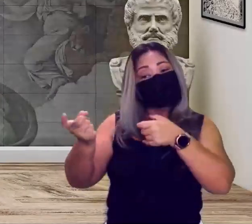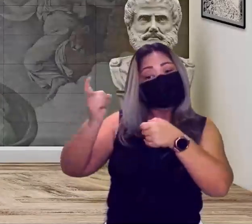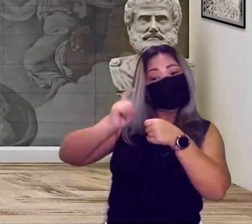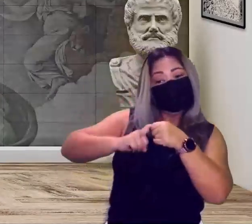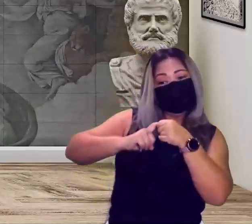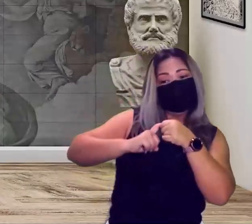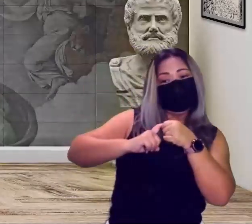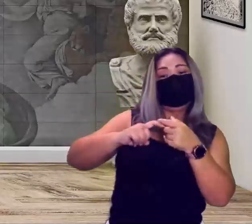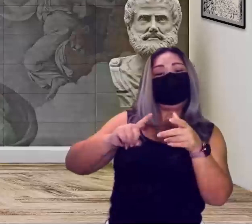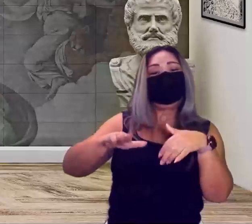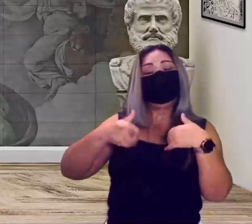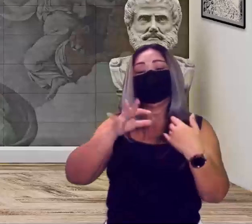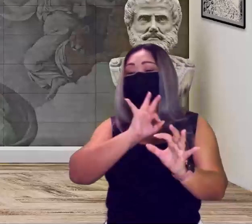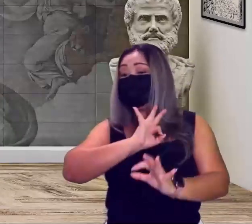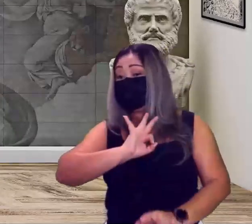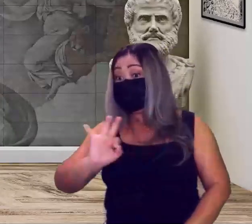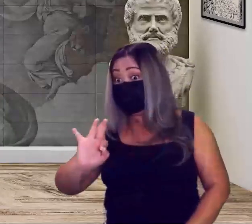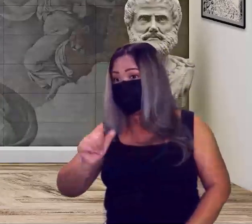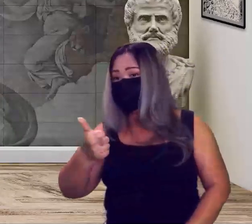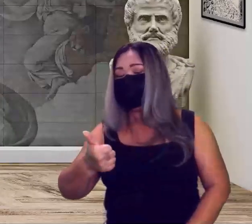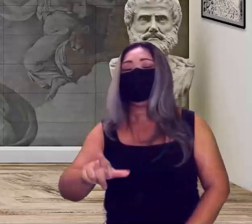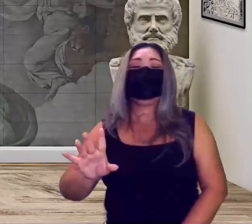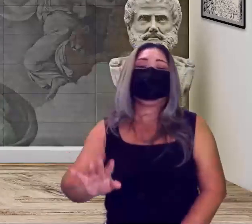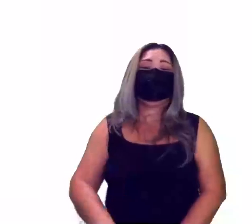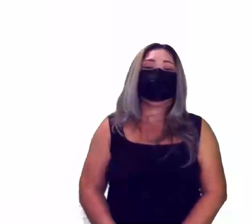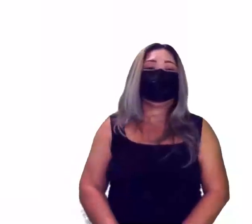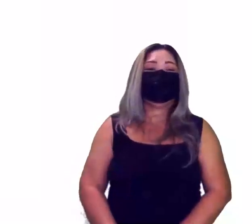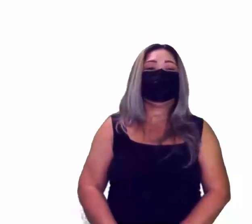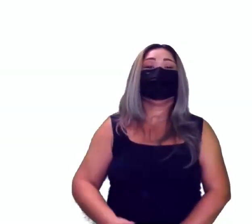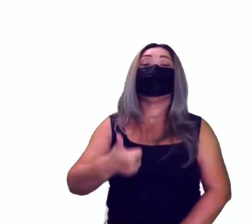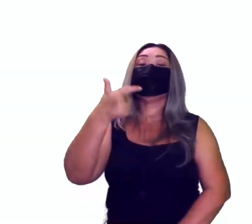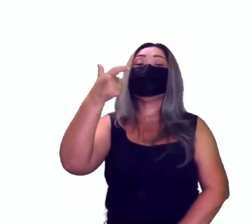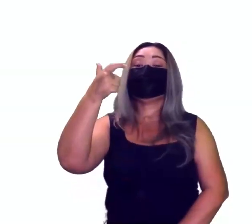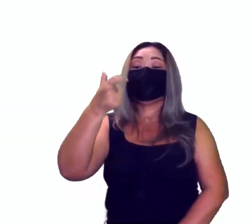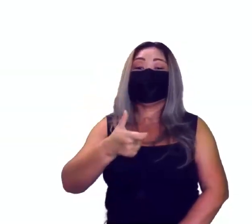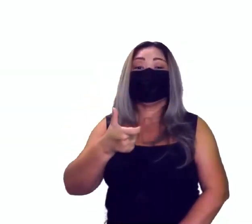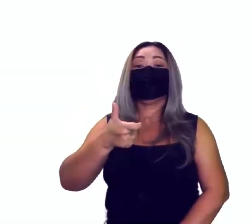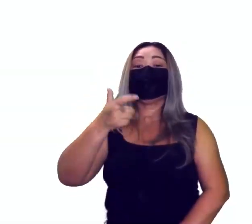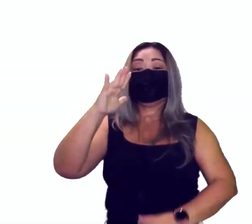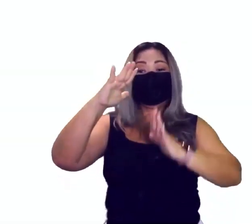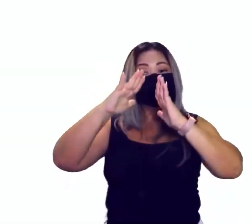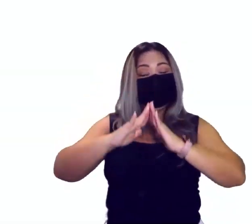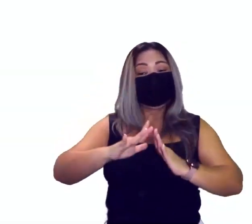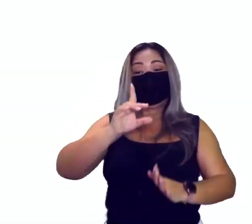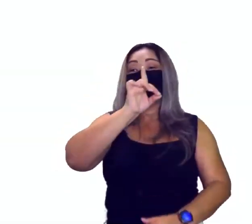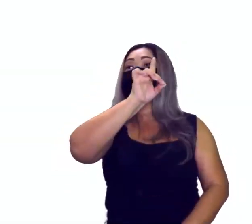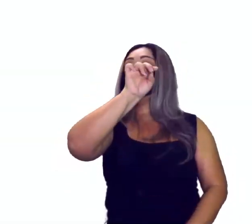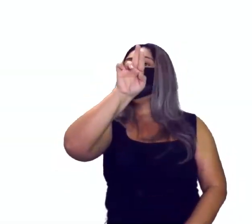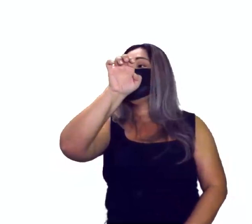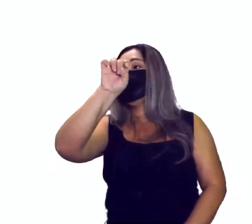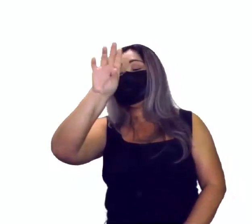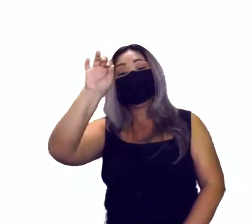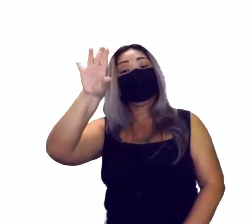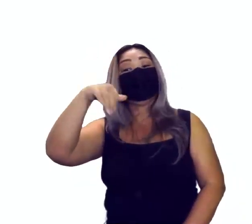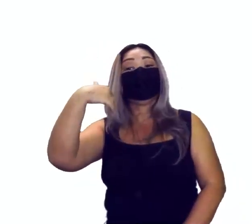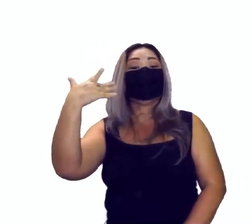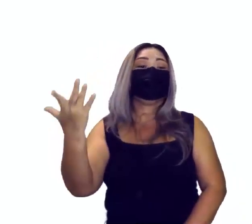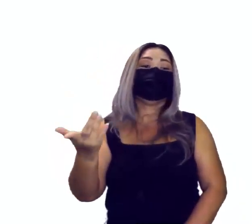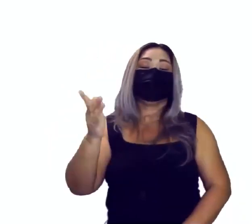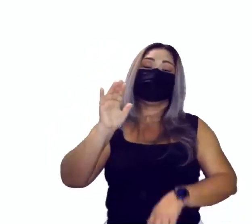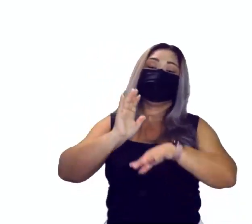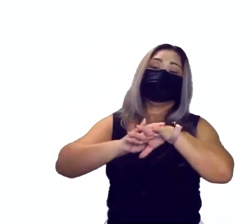voltar. Isso é ótimo, né? Então lá, ó, onde era a morada dos deuses e qual